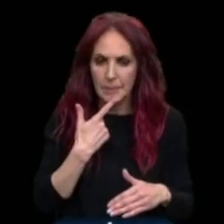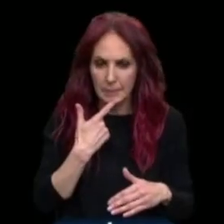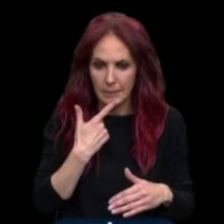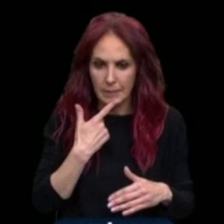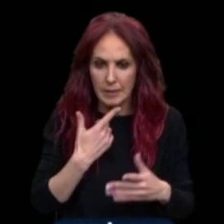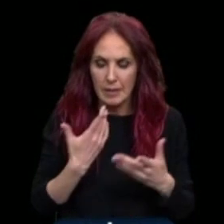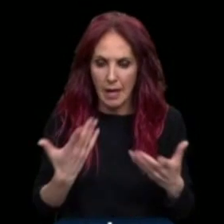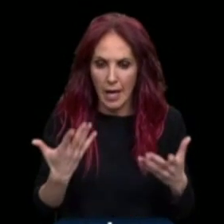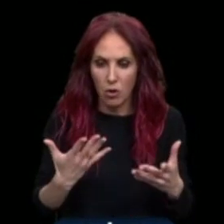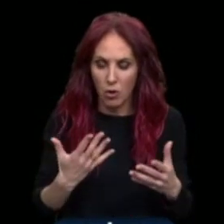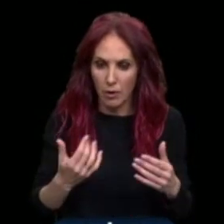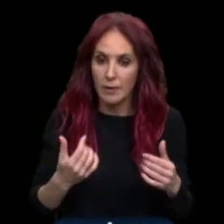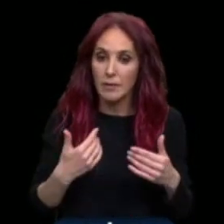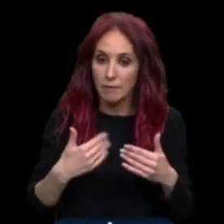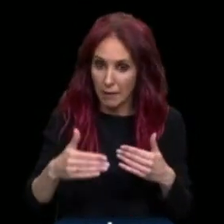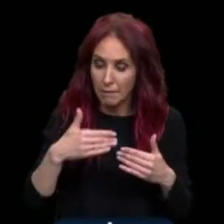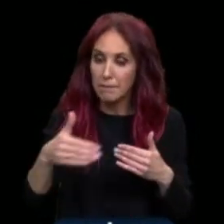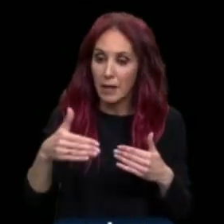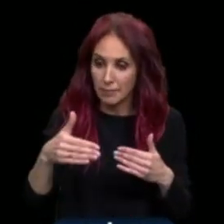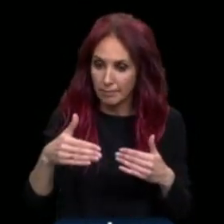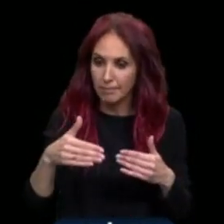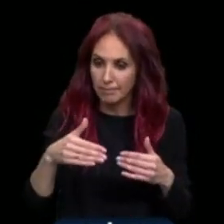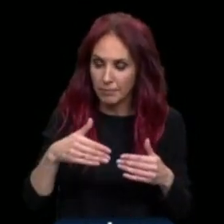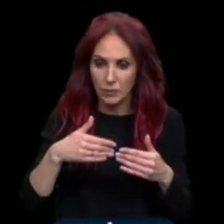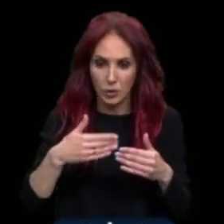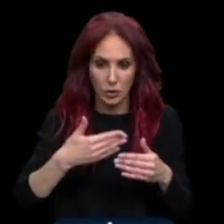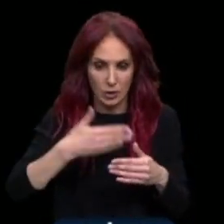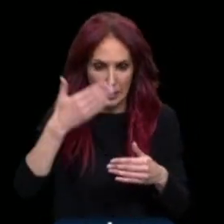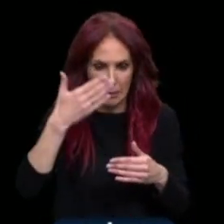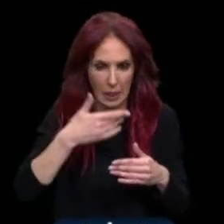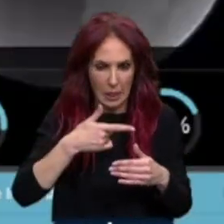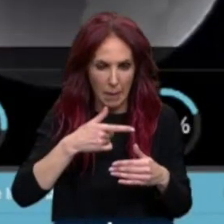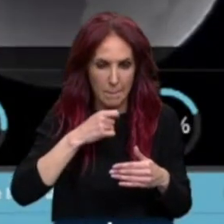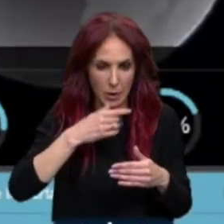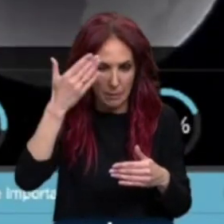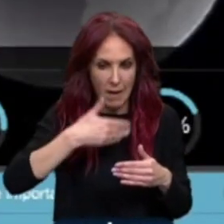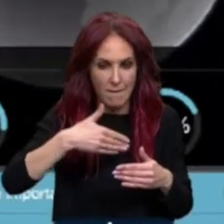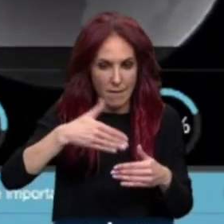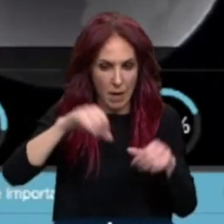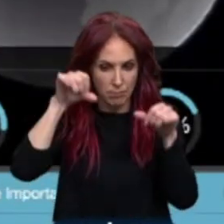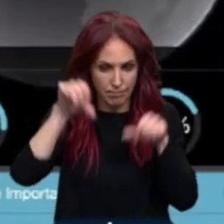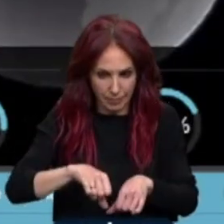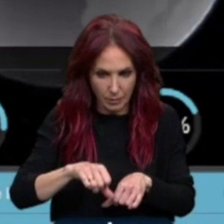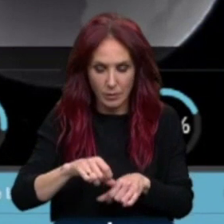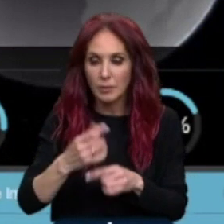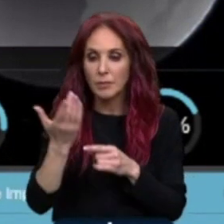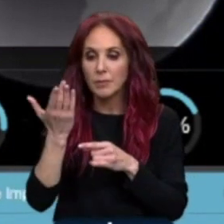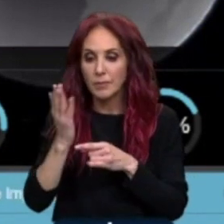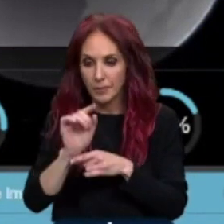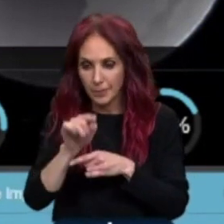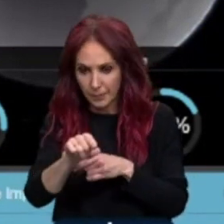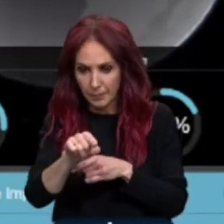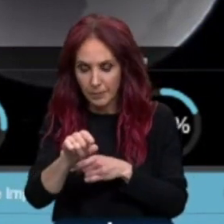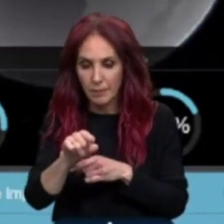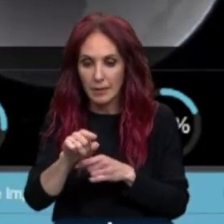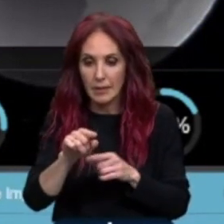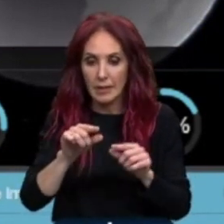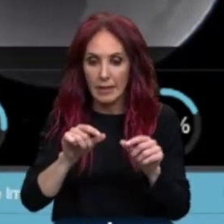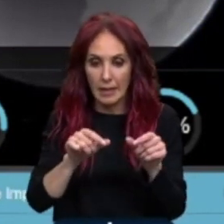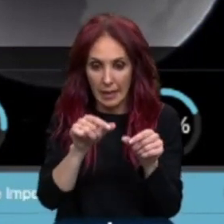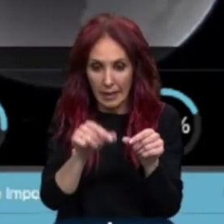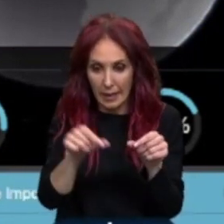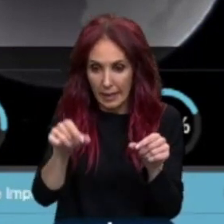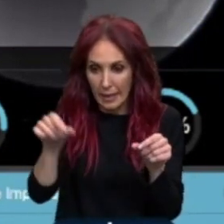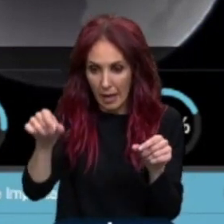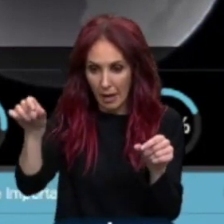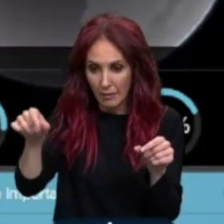e deverá acentuar-se nos próximos dias. Temos aqui este gráfico em baixo que